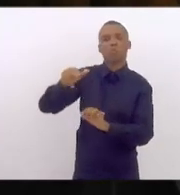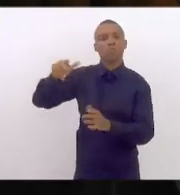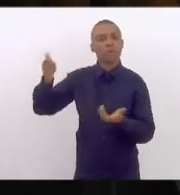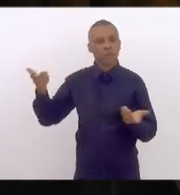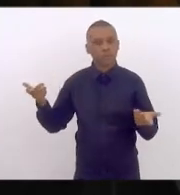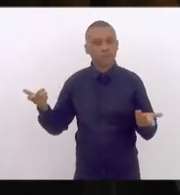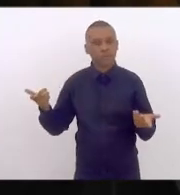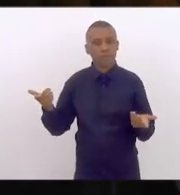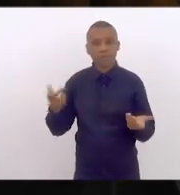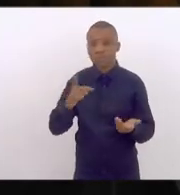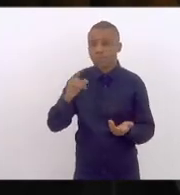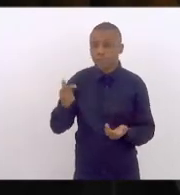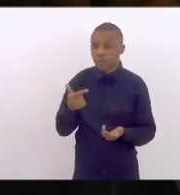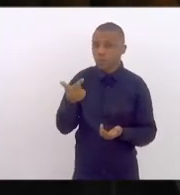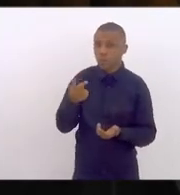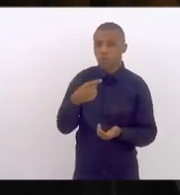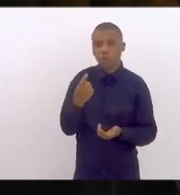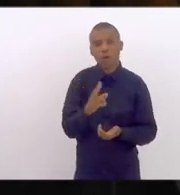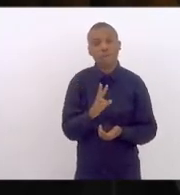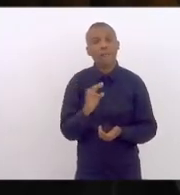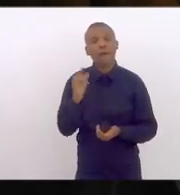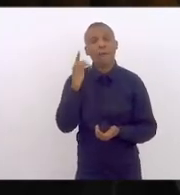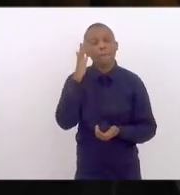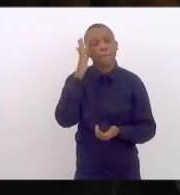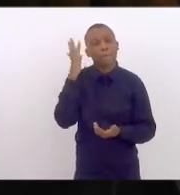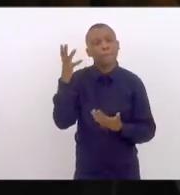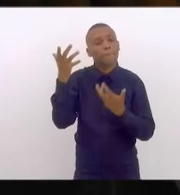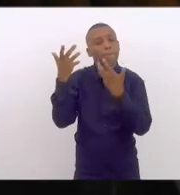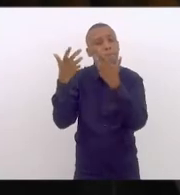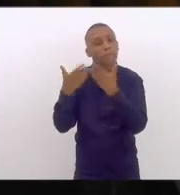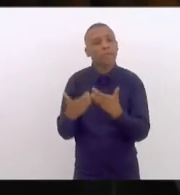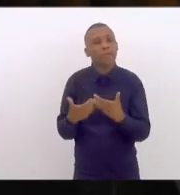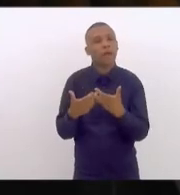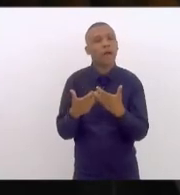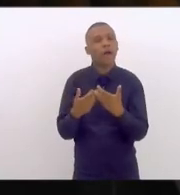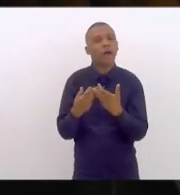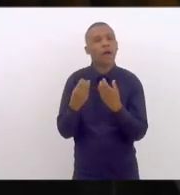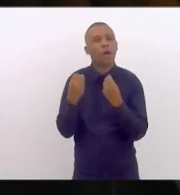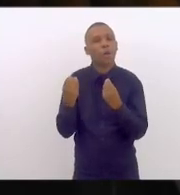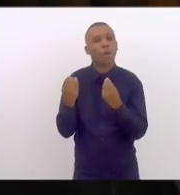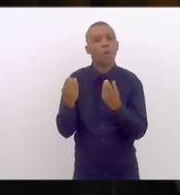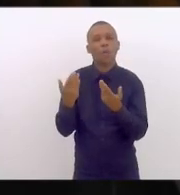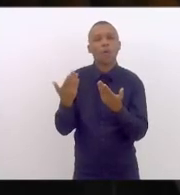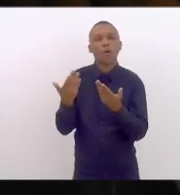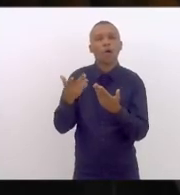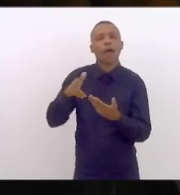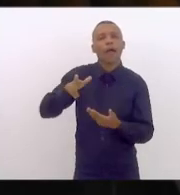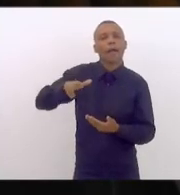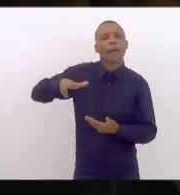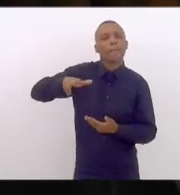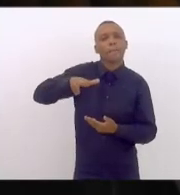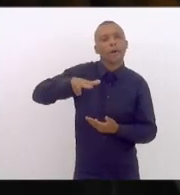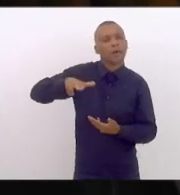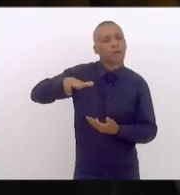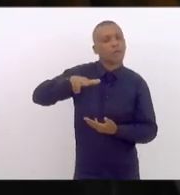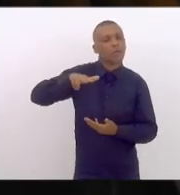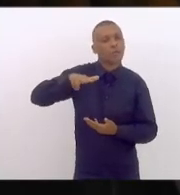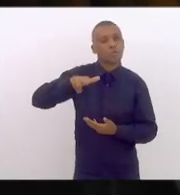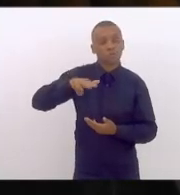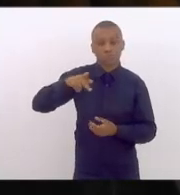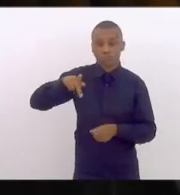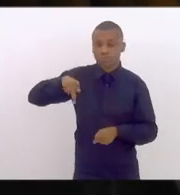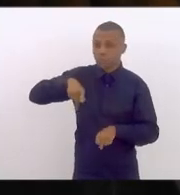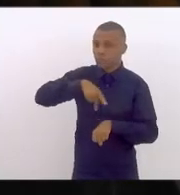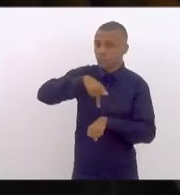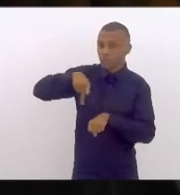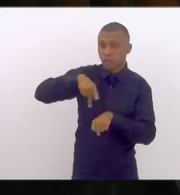nós vamos pensar como irmãos nosso país é um país